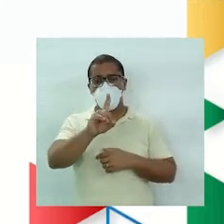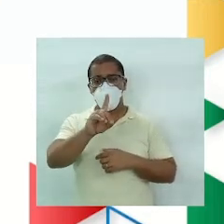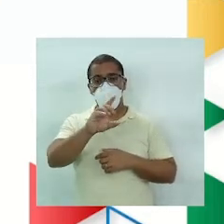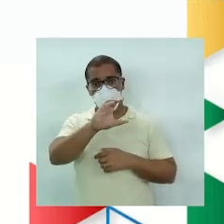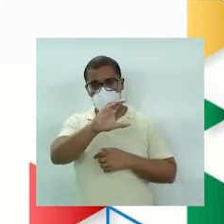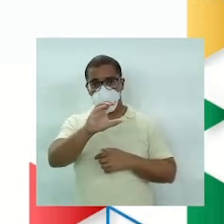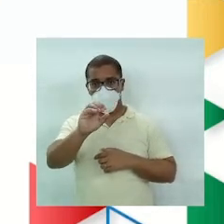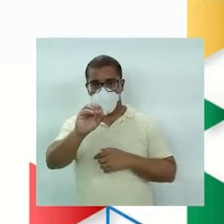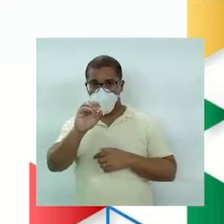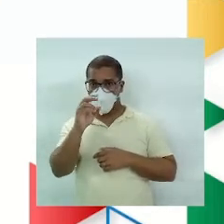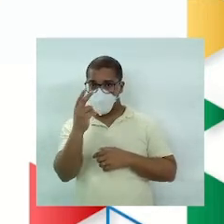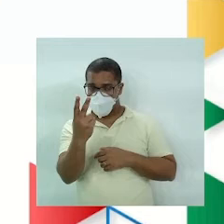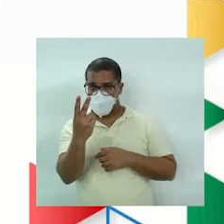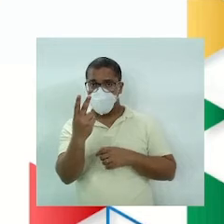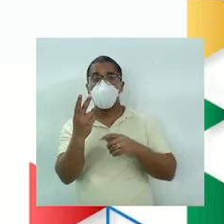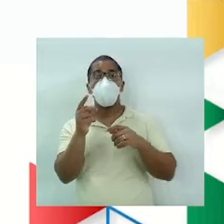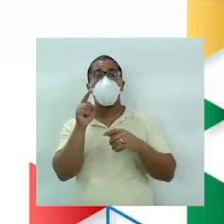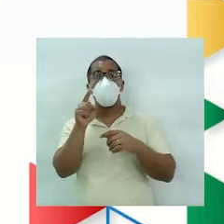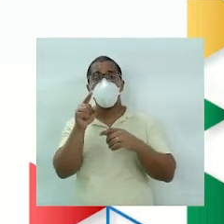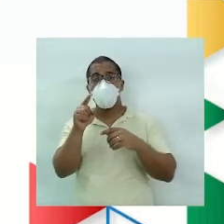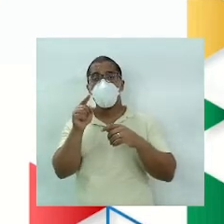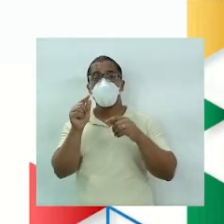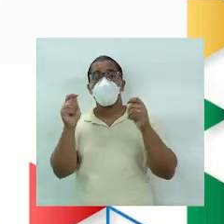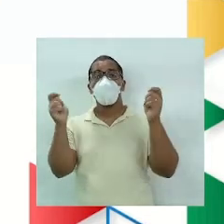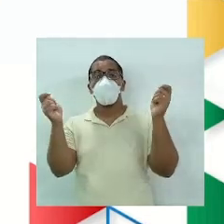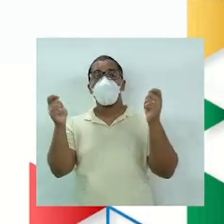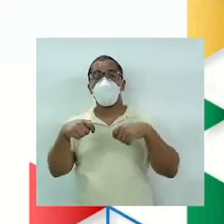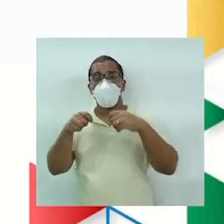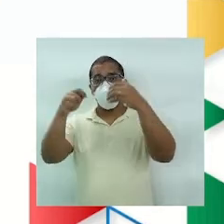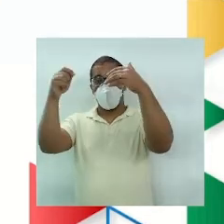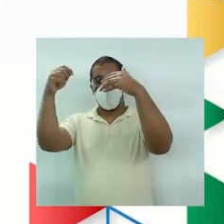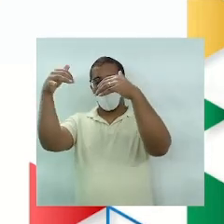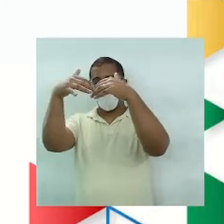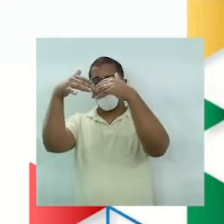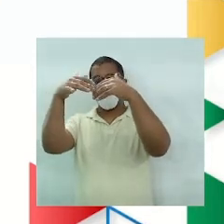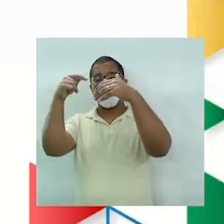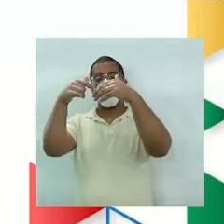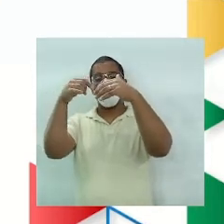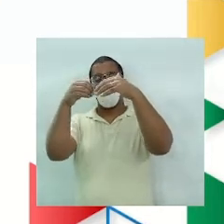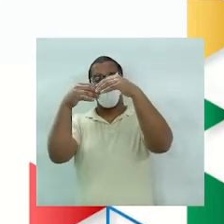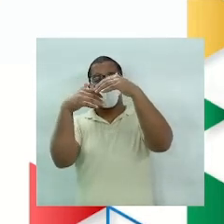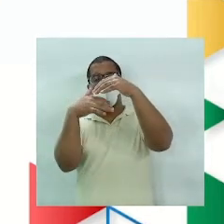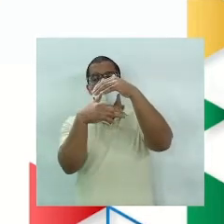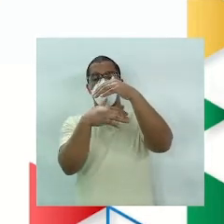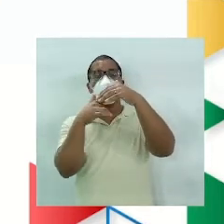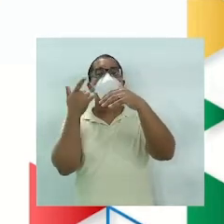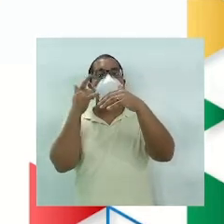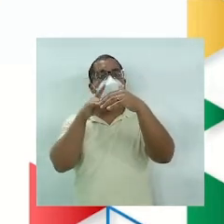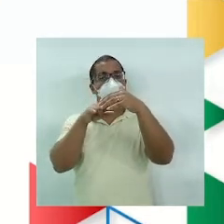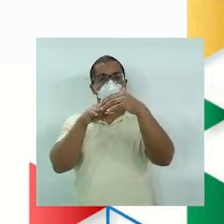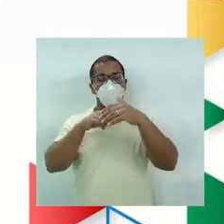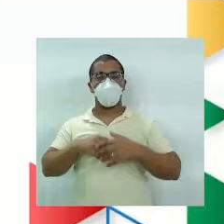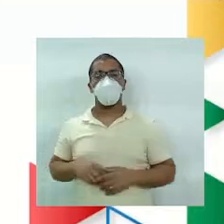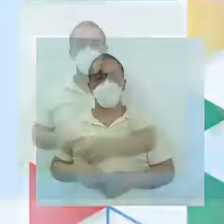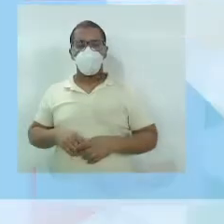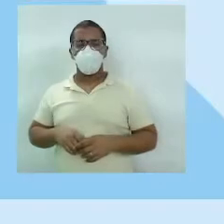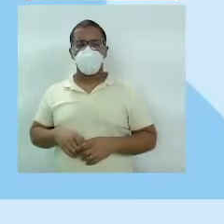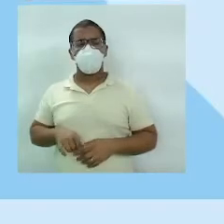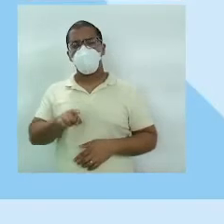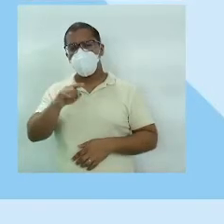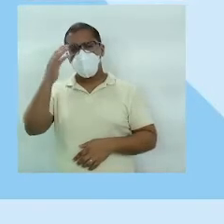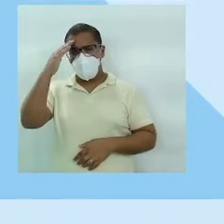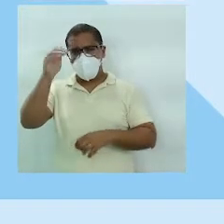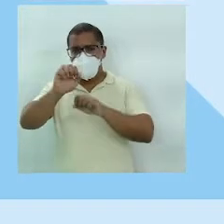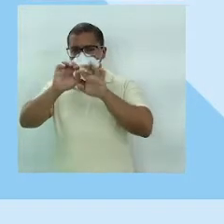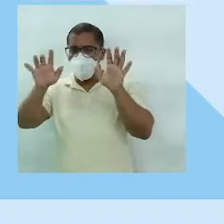CO2, permitem que a luz solar passe por elas, tá certo? É importante vocês entenderem essas situações